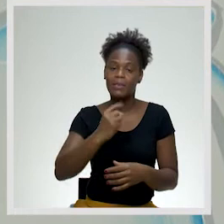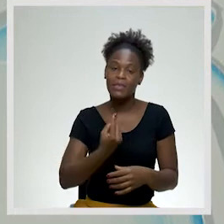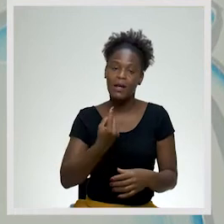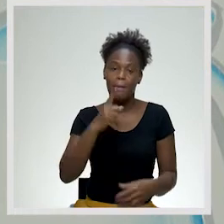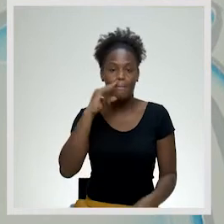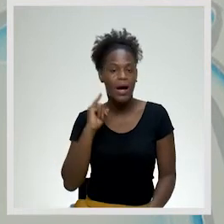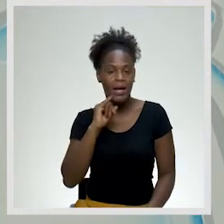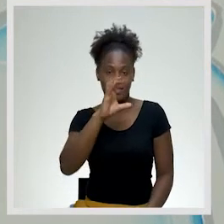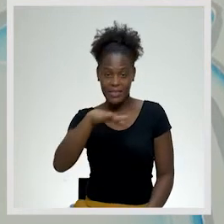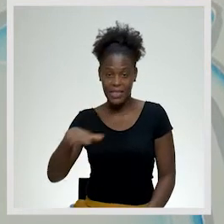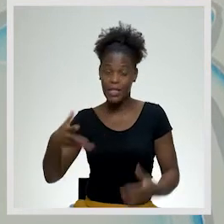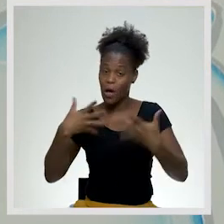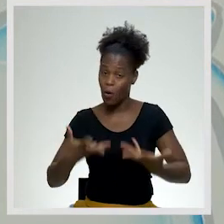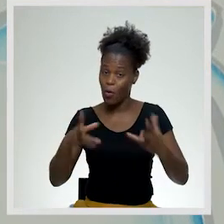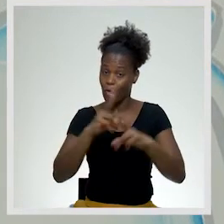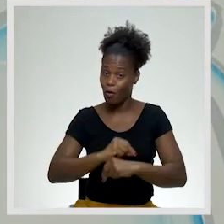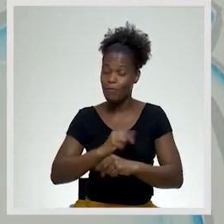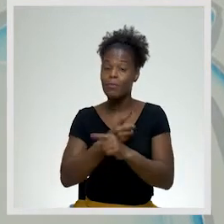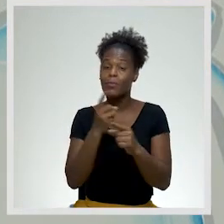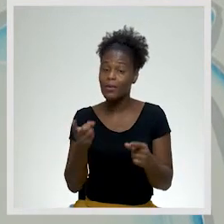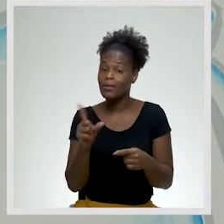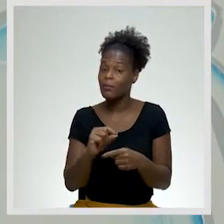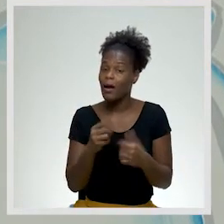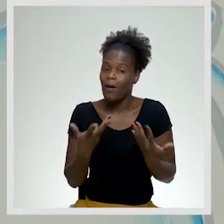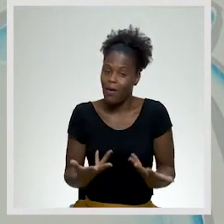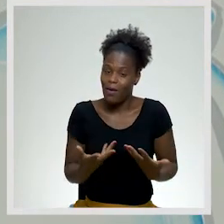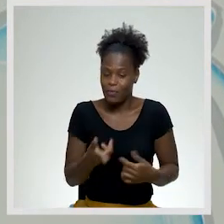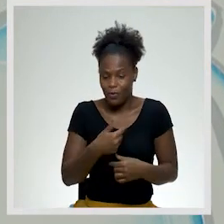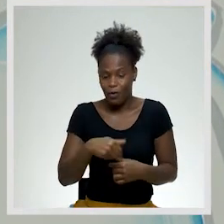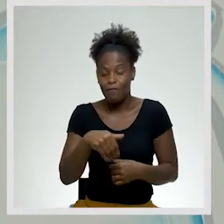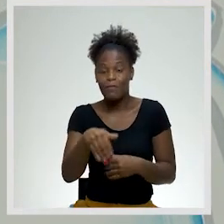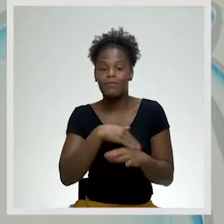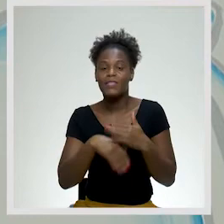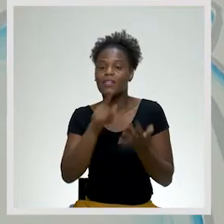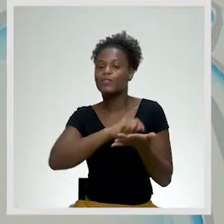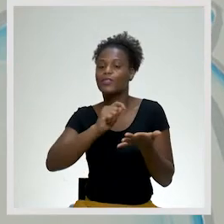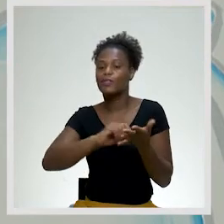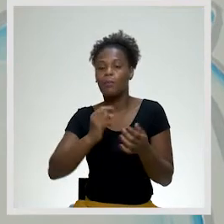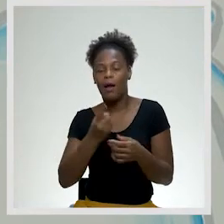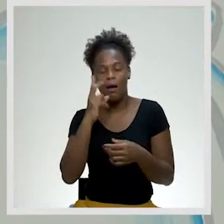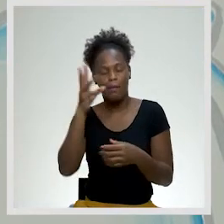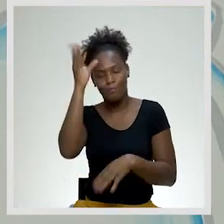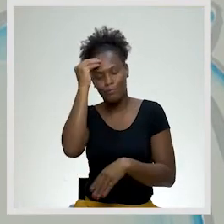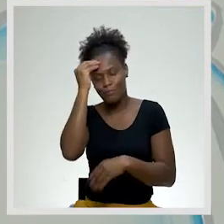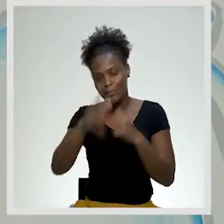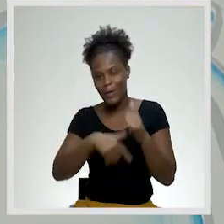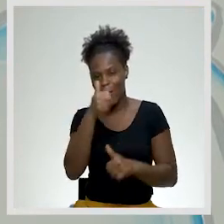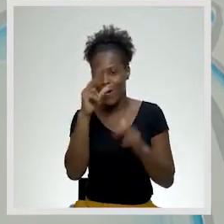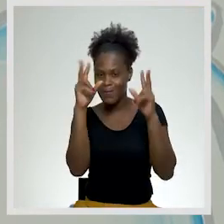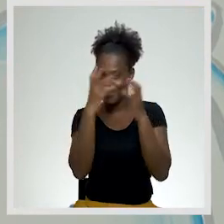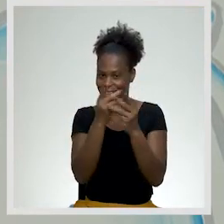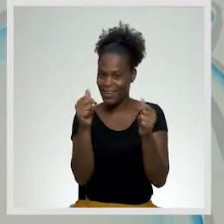considerado o pai da ciência moderna e porquê. Vamos agora então ao exercício para consolidar a matéria de hoje.